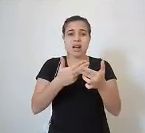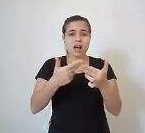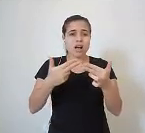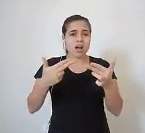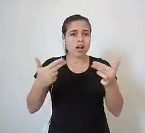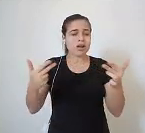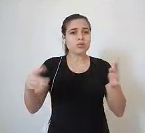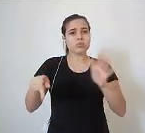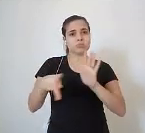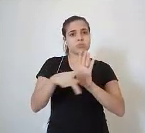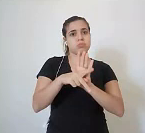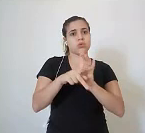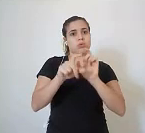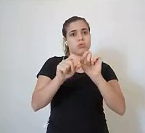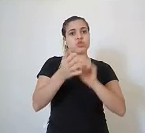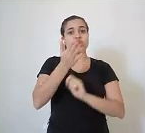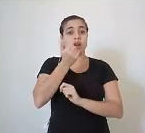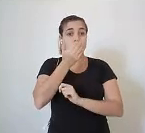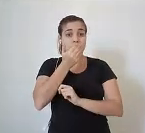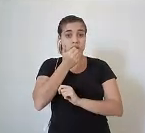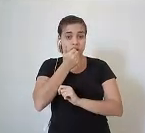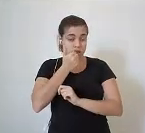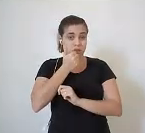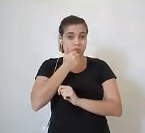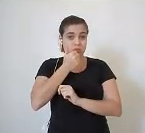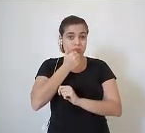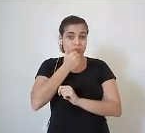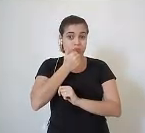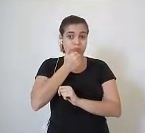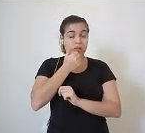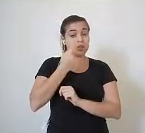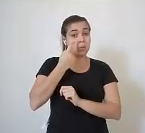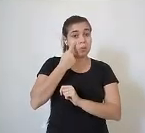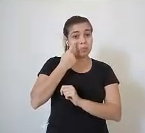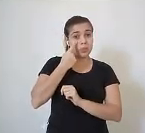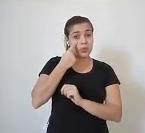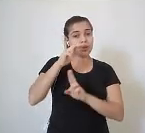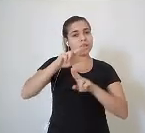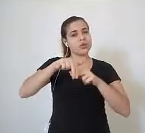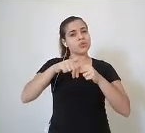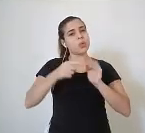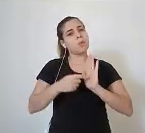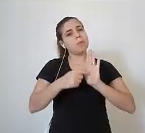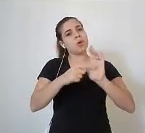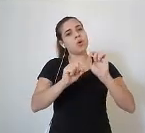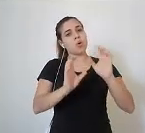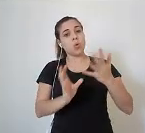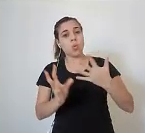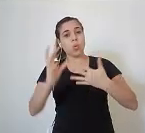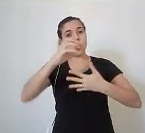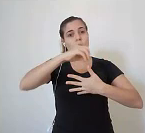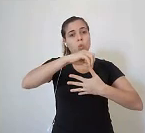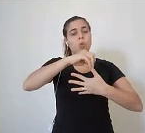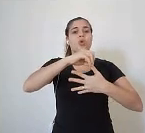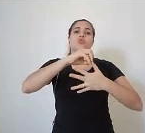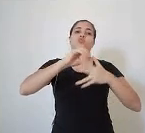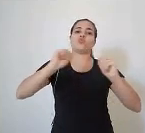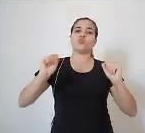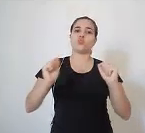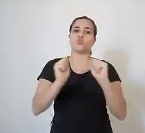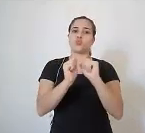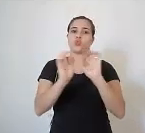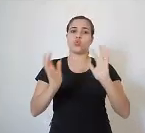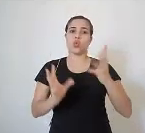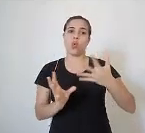organismo ele vai estar em vários patamares tróficos, né, de alimentação ao mesmo